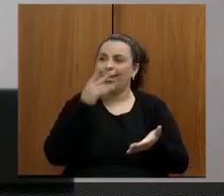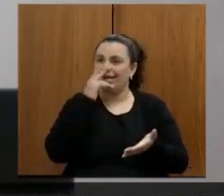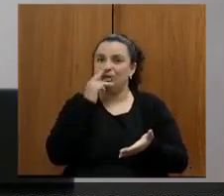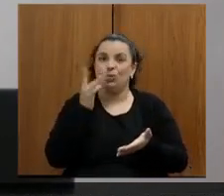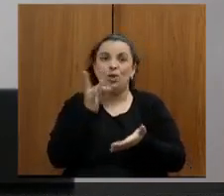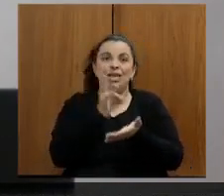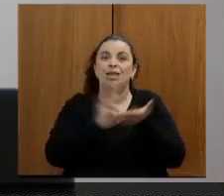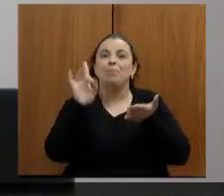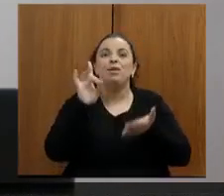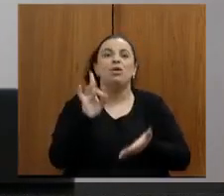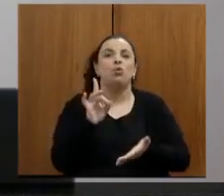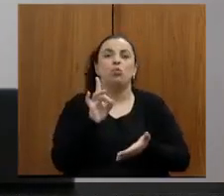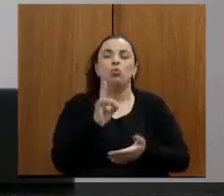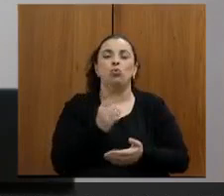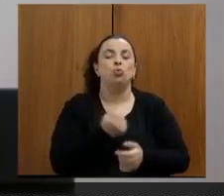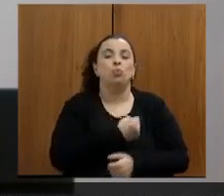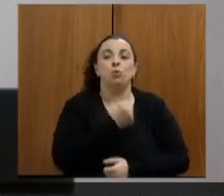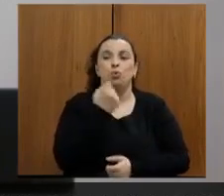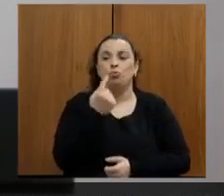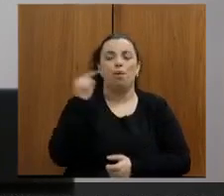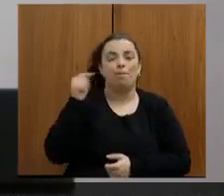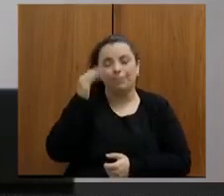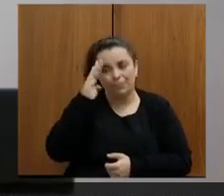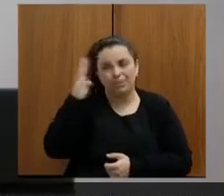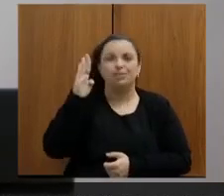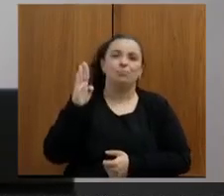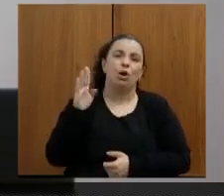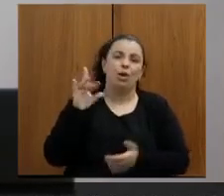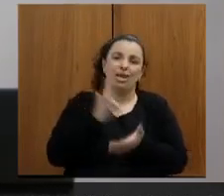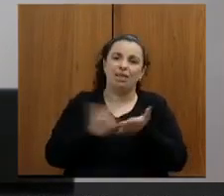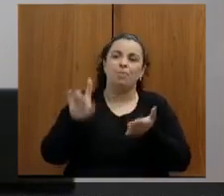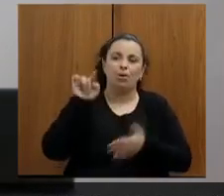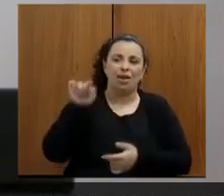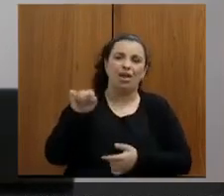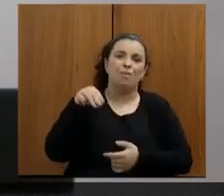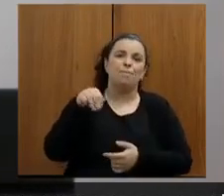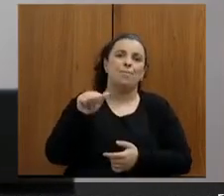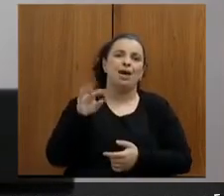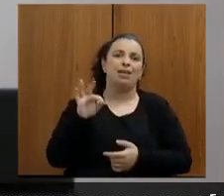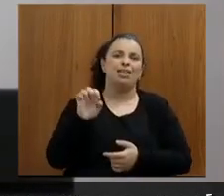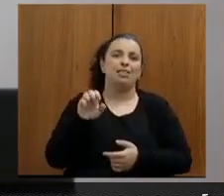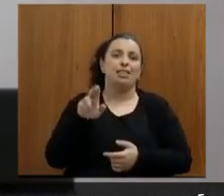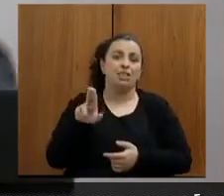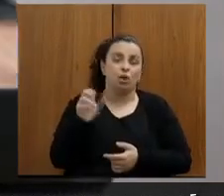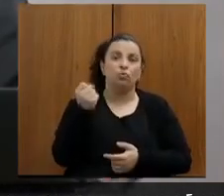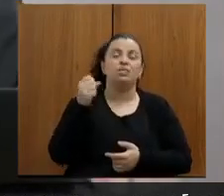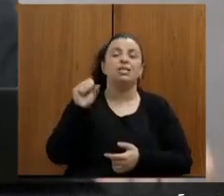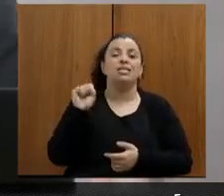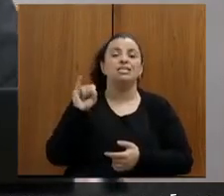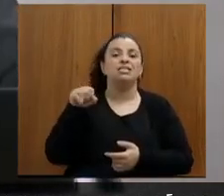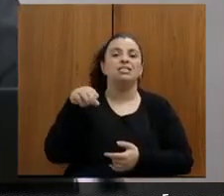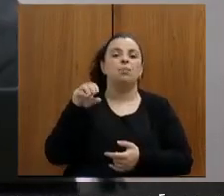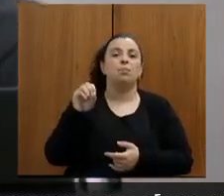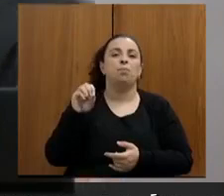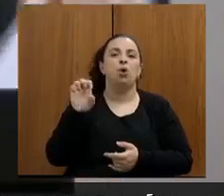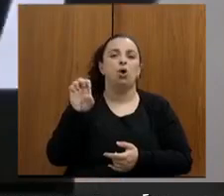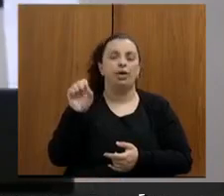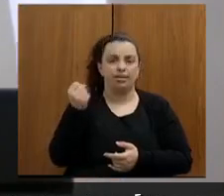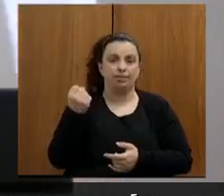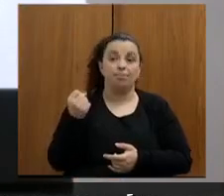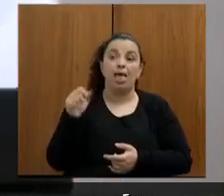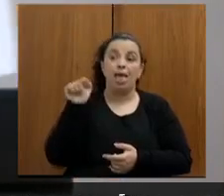Minas Gerais da força de segurança sou Mateus Simões e eu não vou parar de repetir agora é ele mesmo